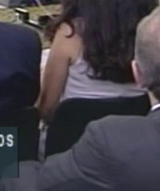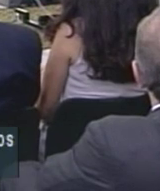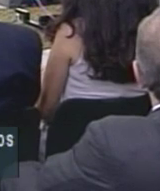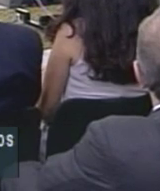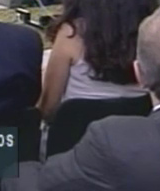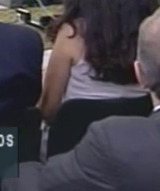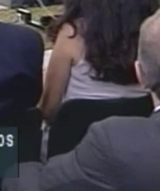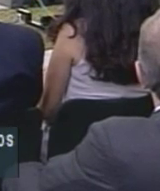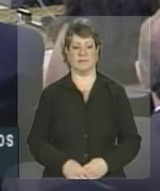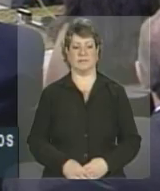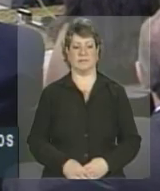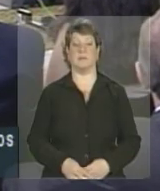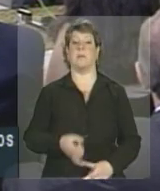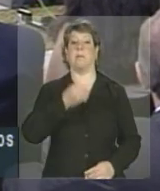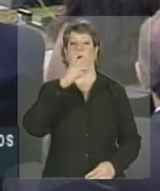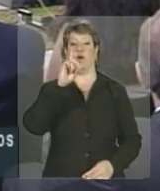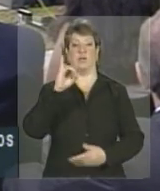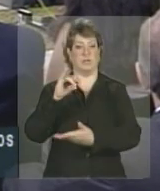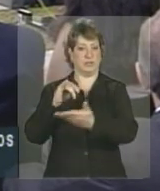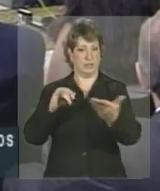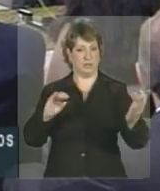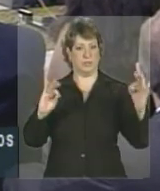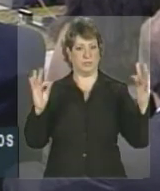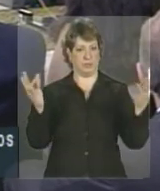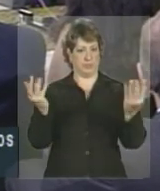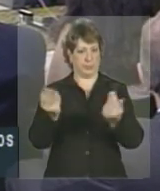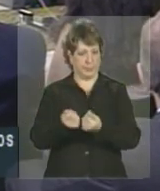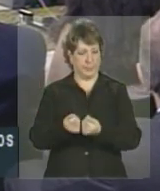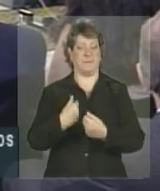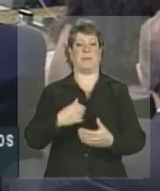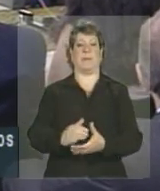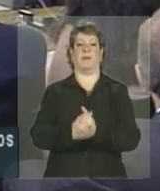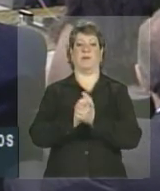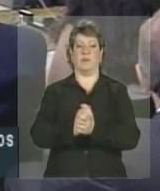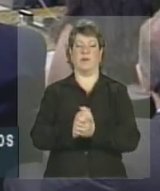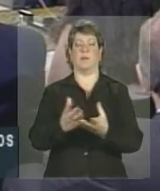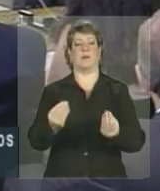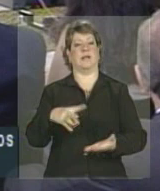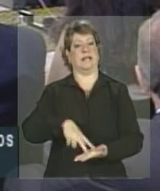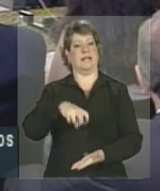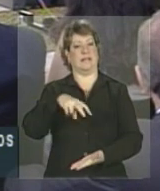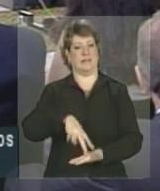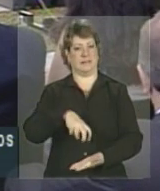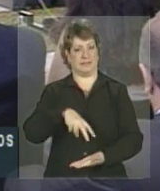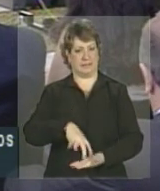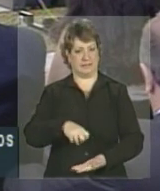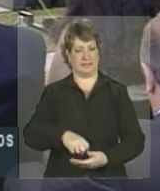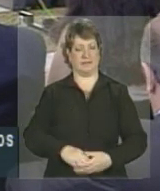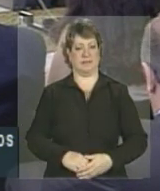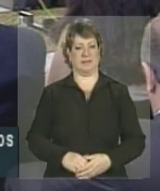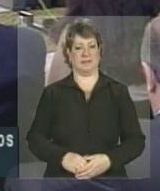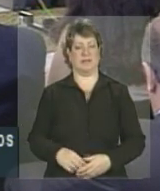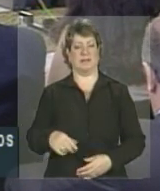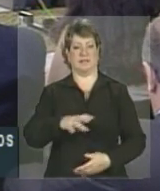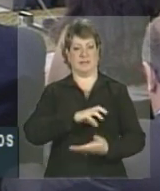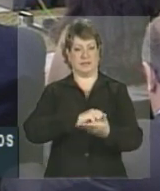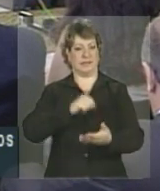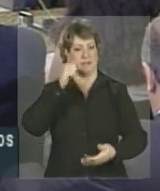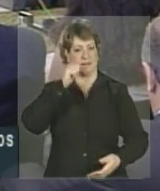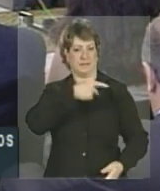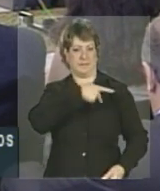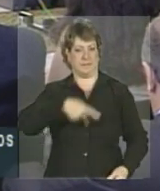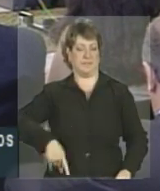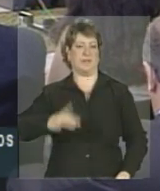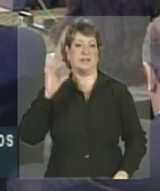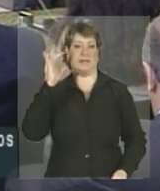Muito bom dia a todos e a todas. Cumprimento com muita alegria nossa querida presidenta da